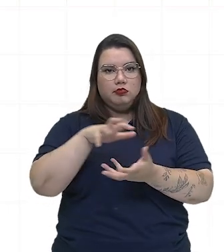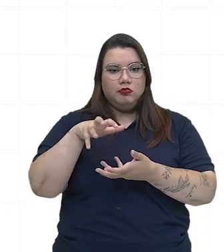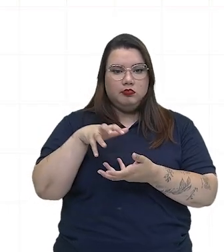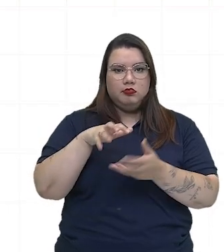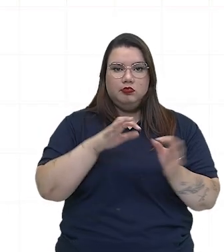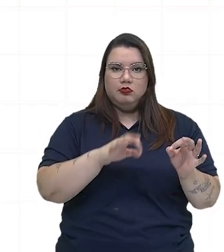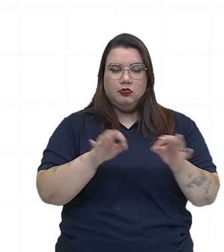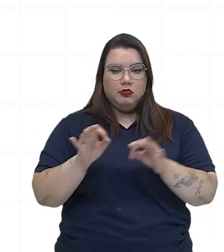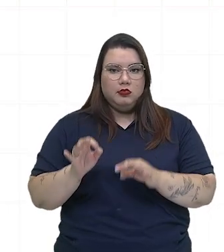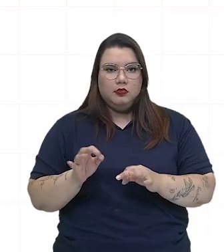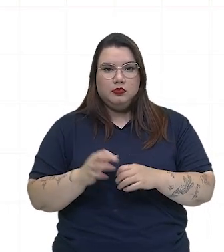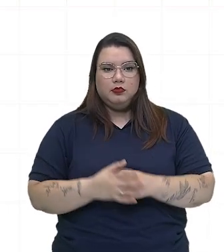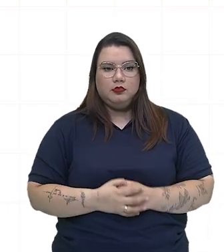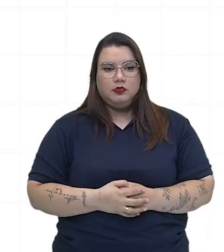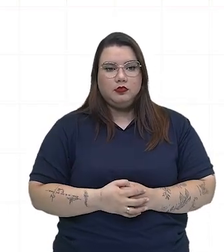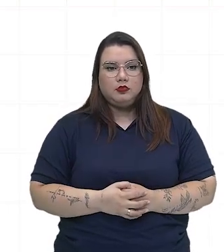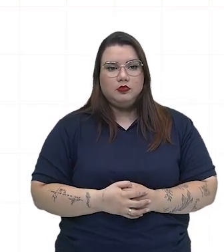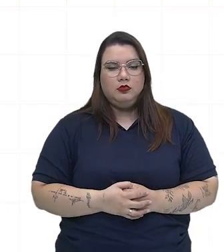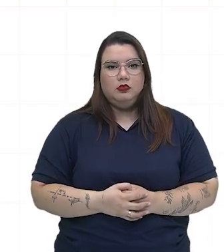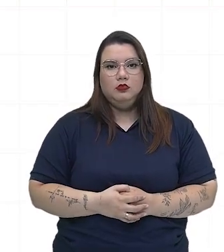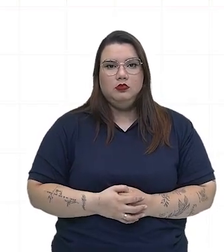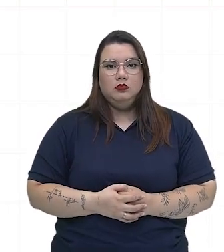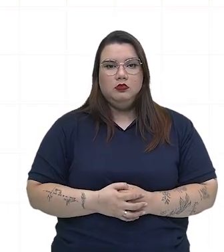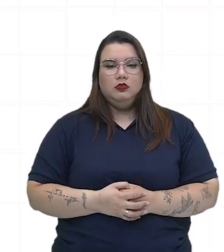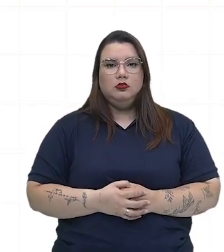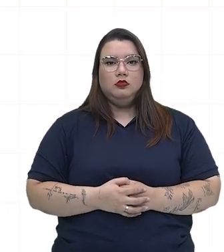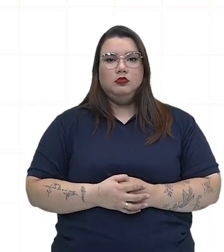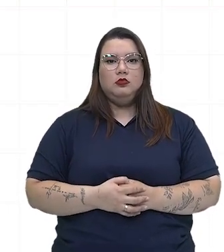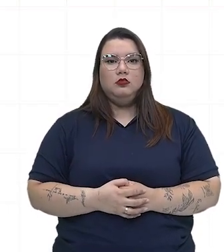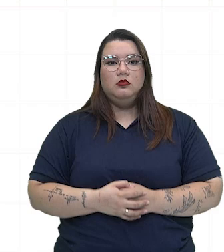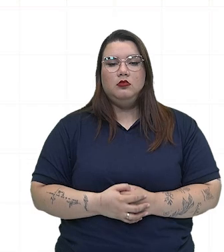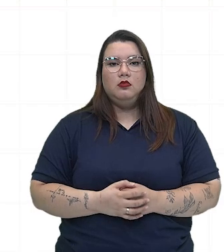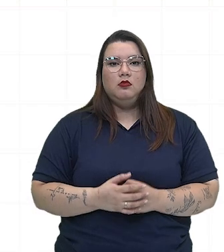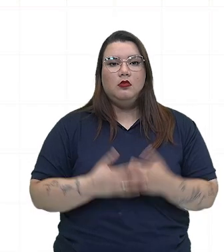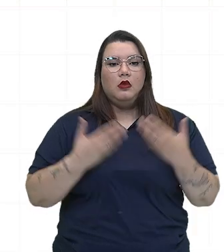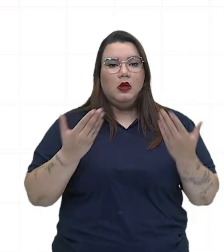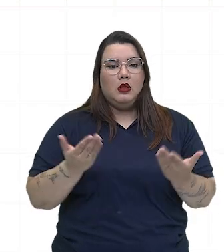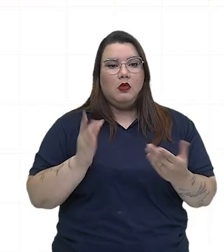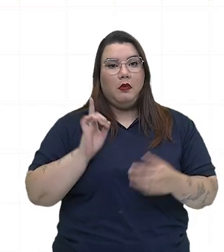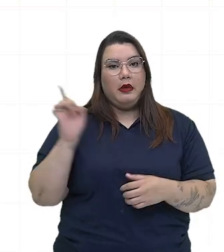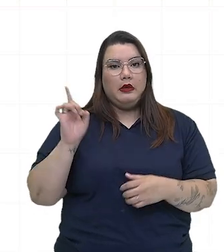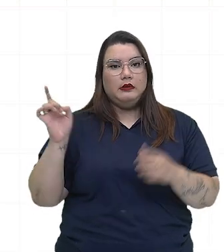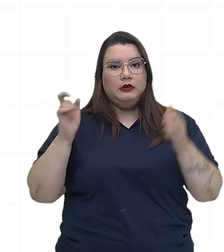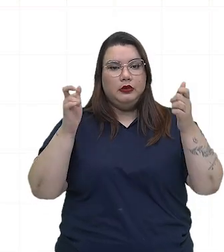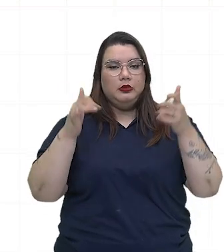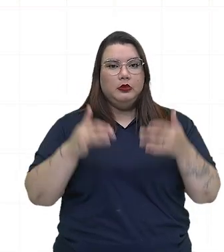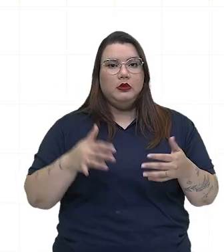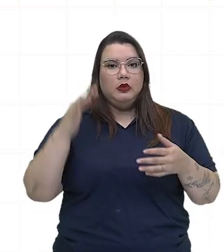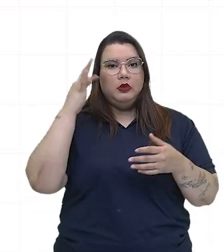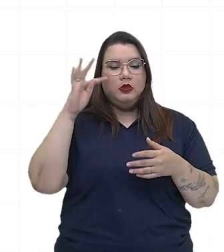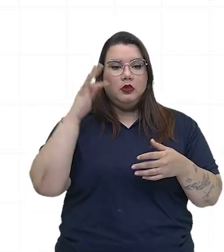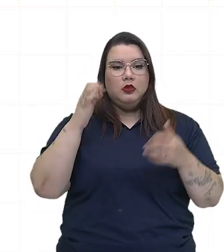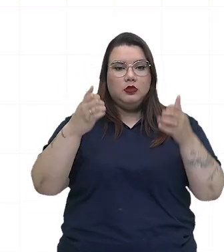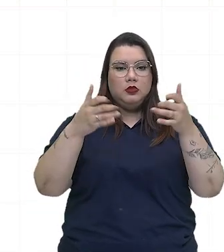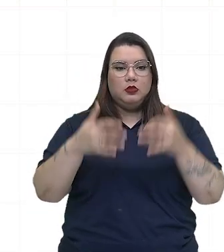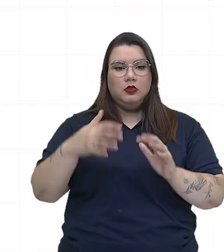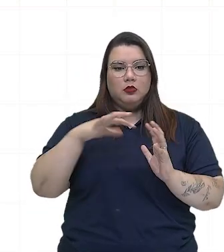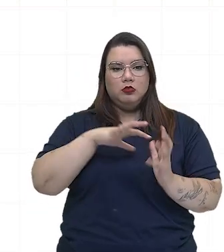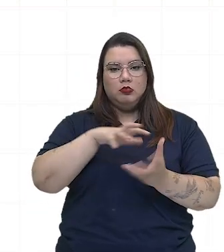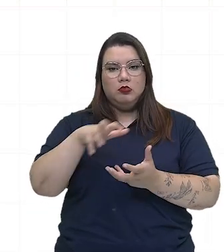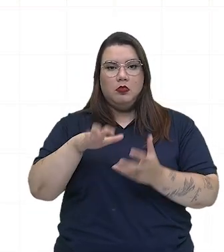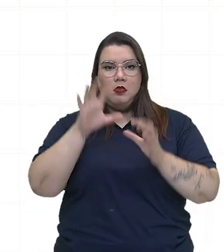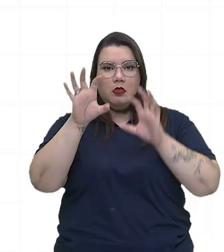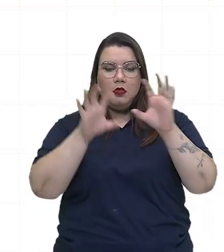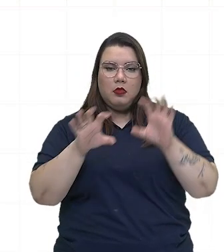a teoria, ela afirma, a teoria da tectônica de placas, ela afirma que os continentes, eles